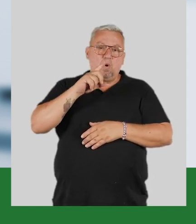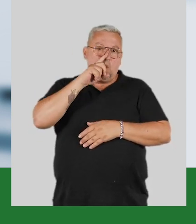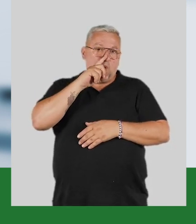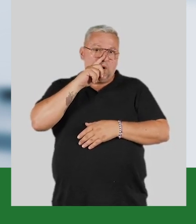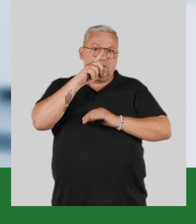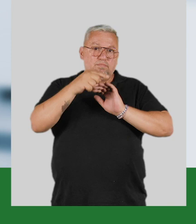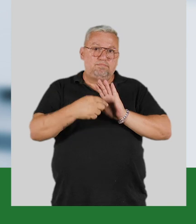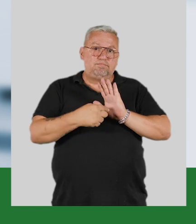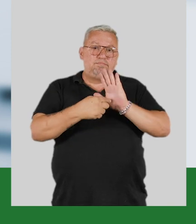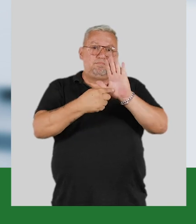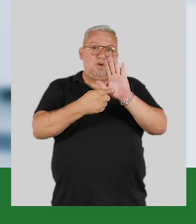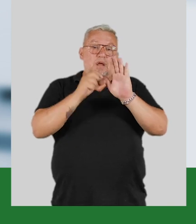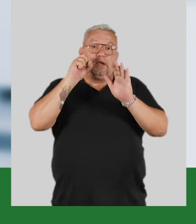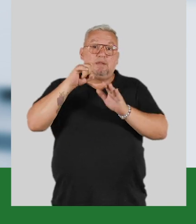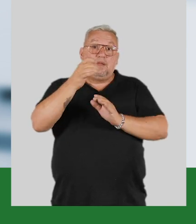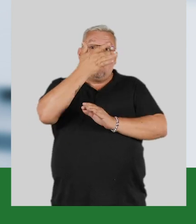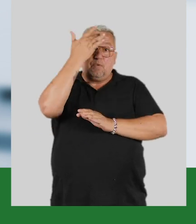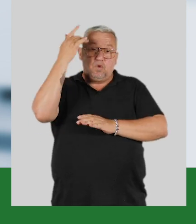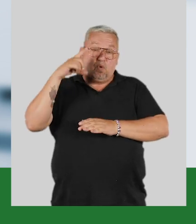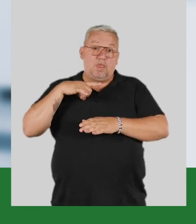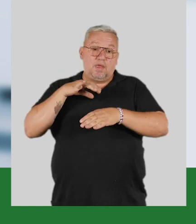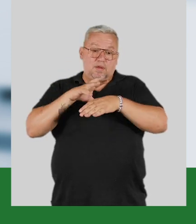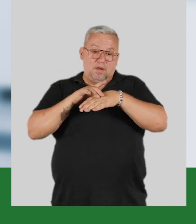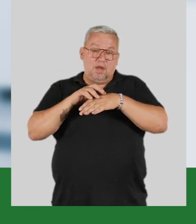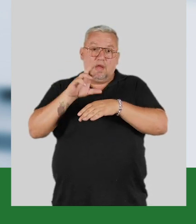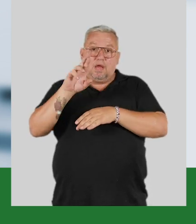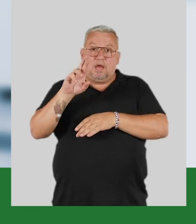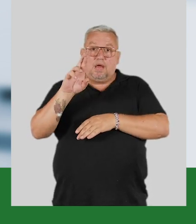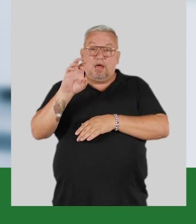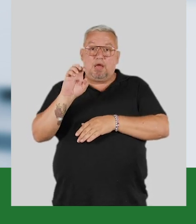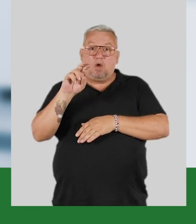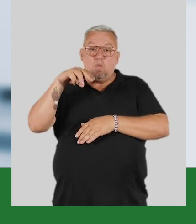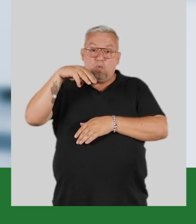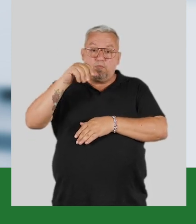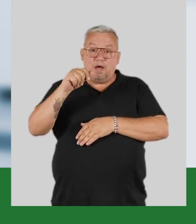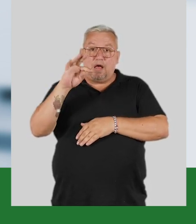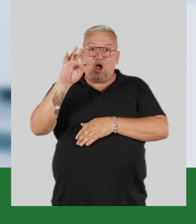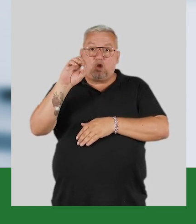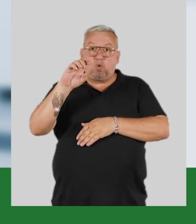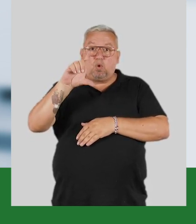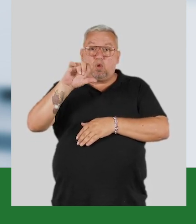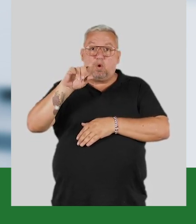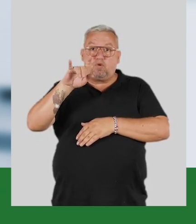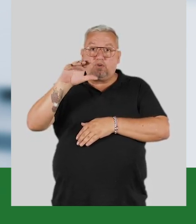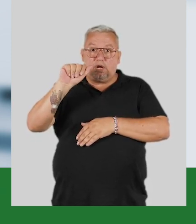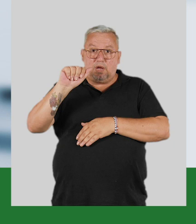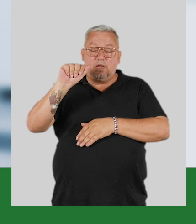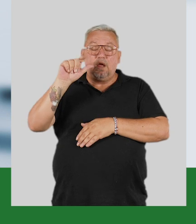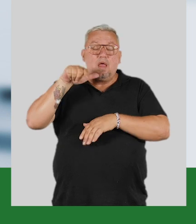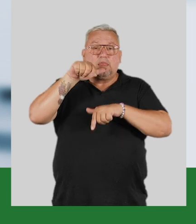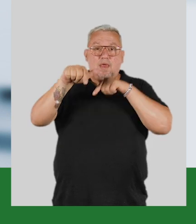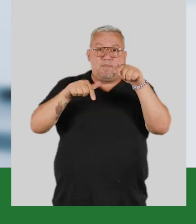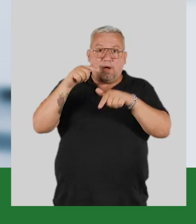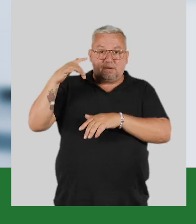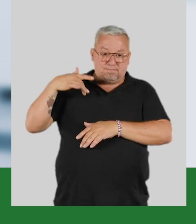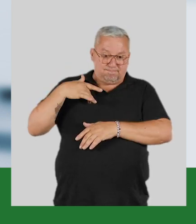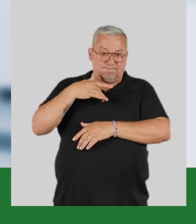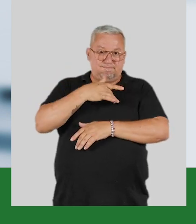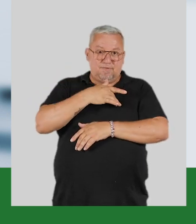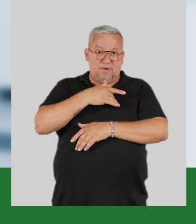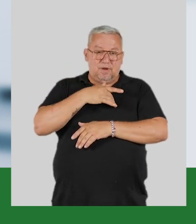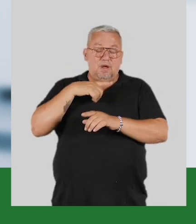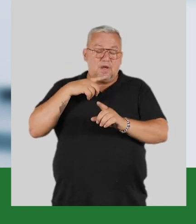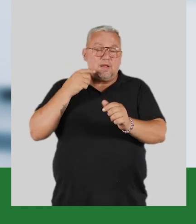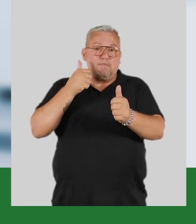de exposição. Se a pessoa tem uma doença reumatológica, é profissional de saúde e está se expondo ao coronavírus, o ideal é que ela se